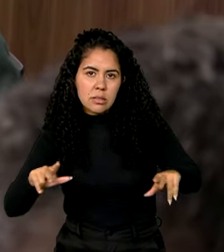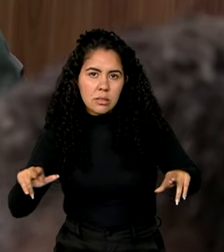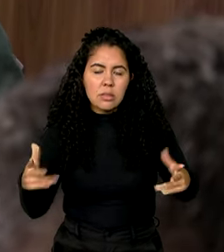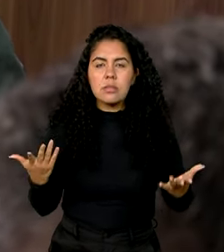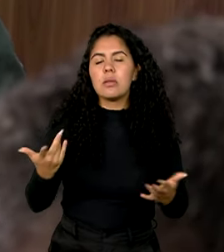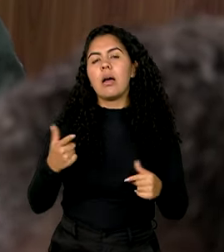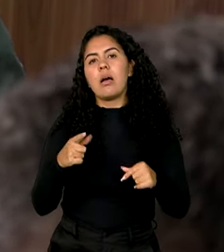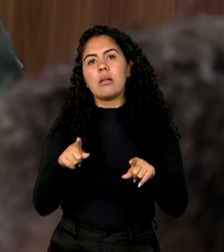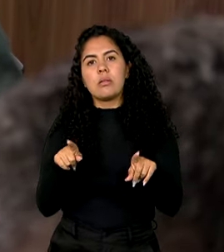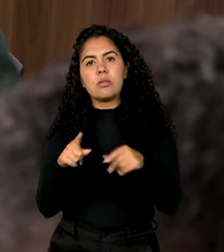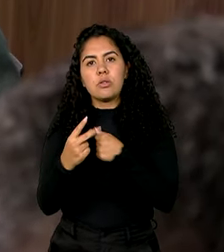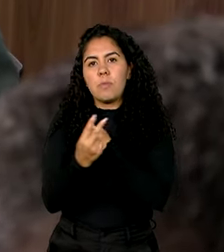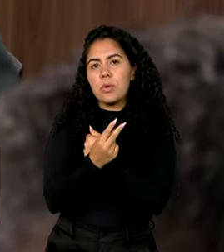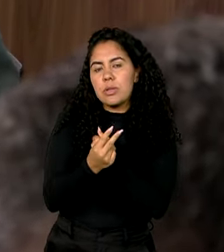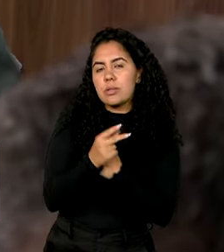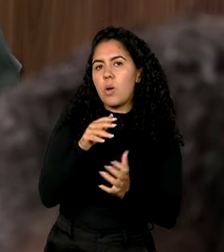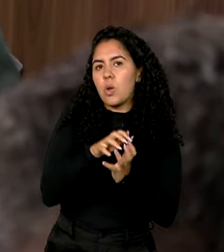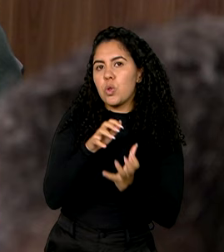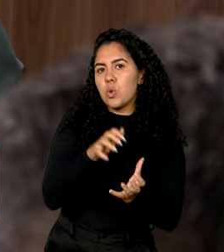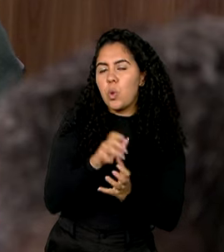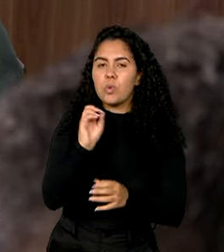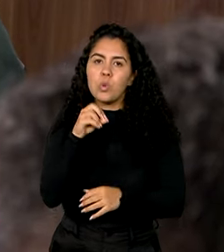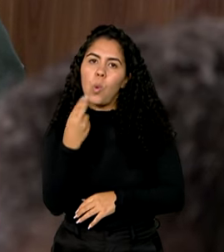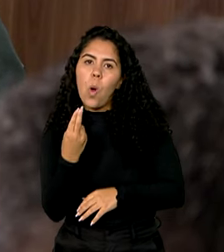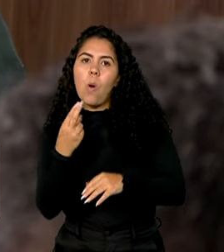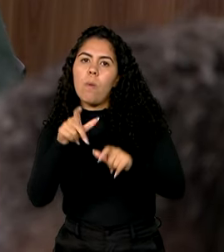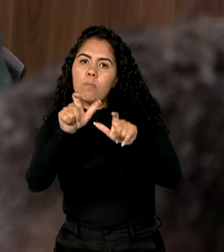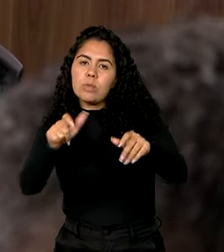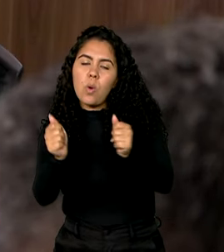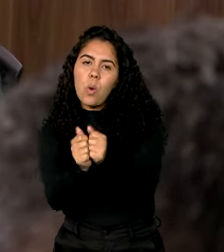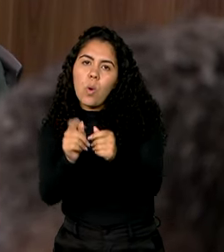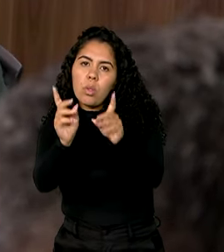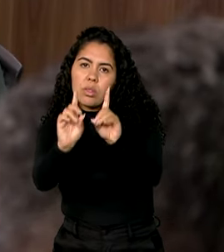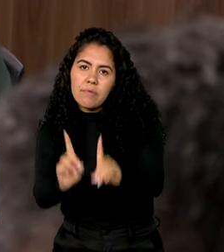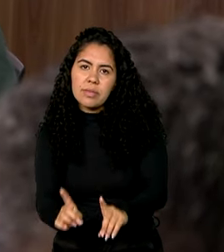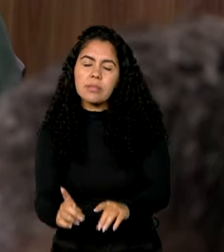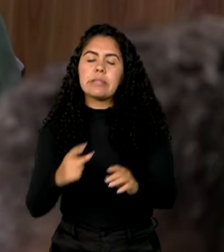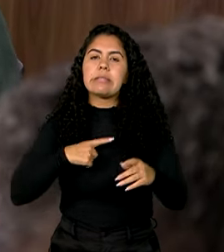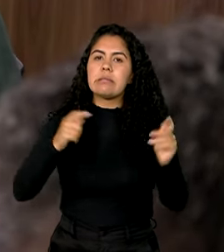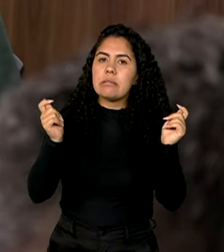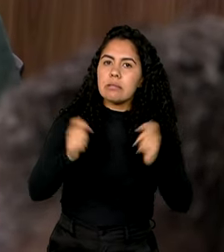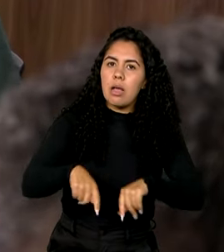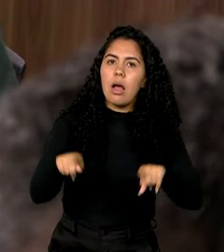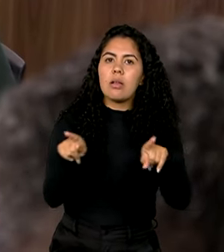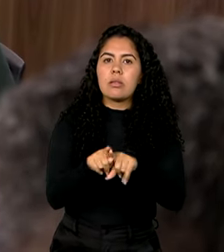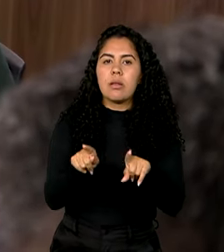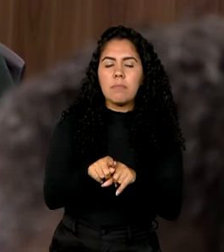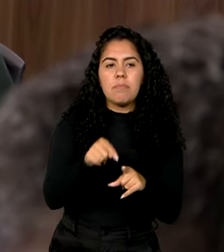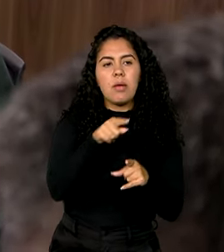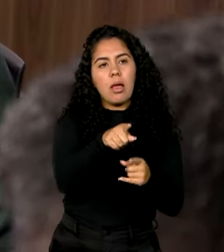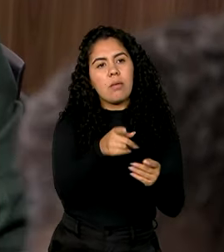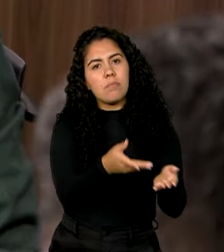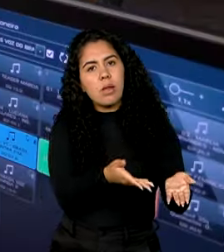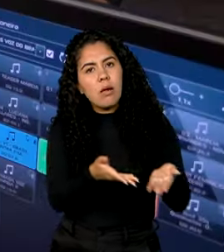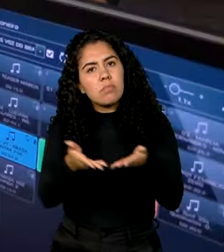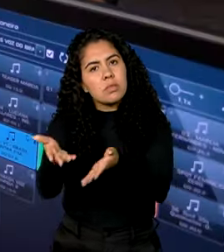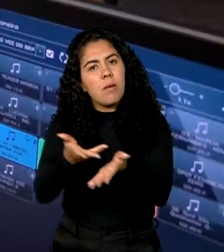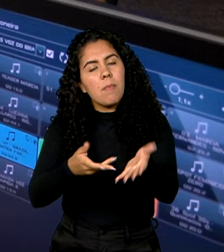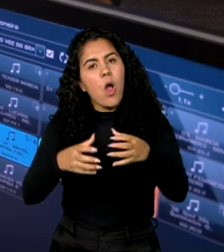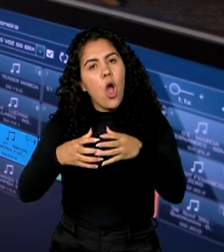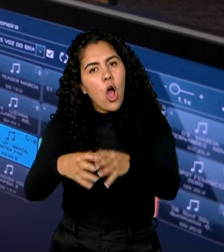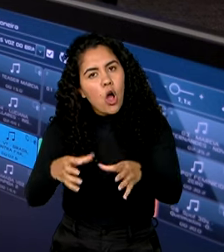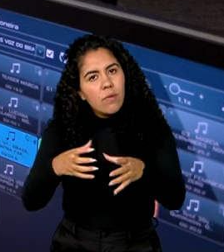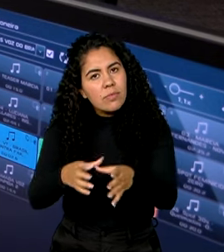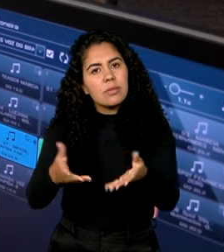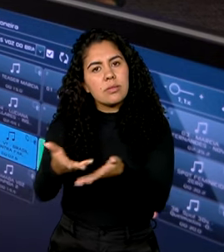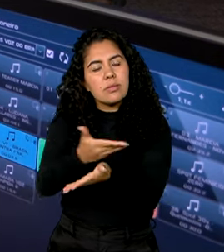serviços de proteção ao idoso e a pessoa com deficiência no domicílio eu consigo encaminhar para serviço convivência e fortalecimento de vínculo se a